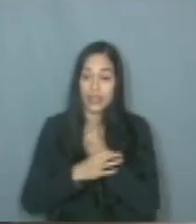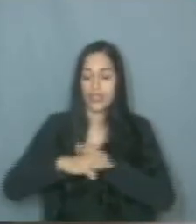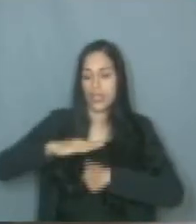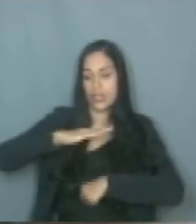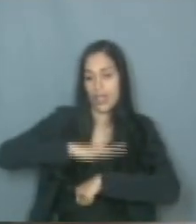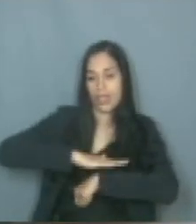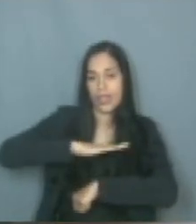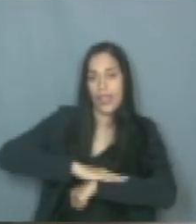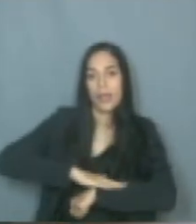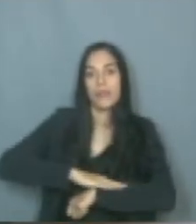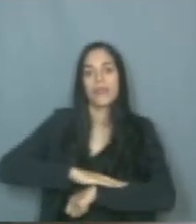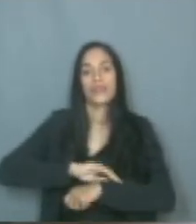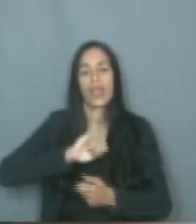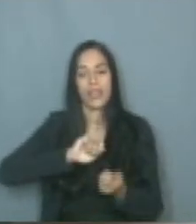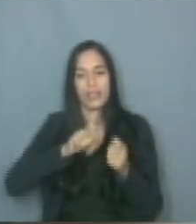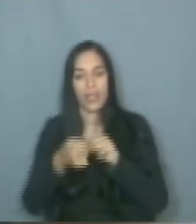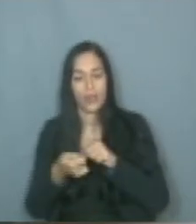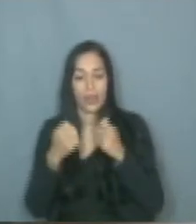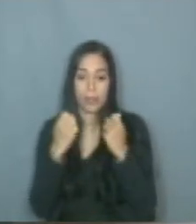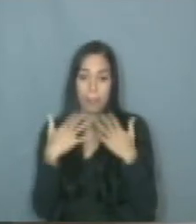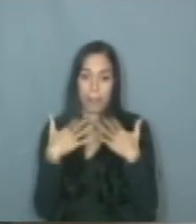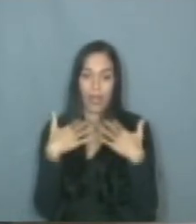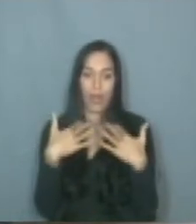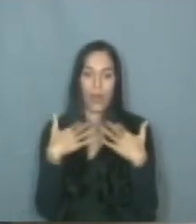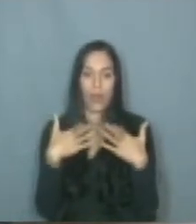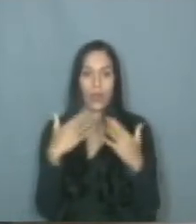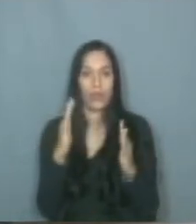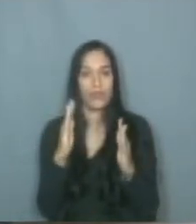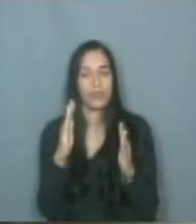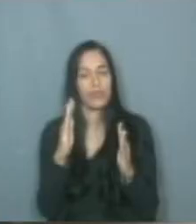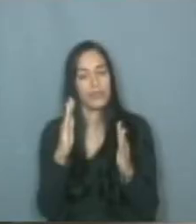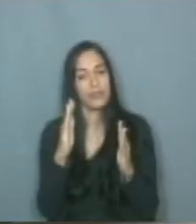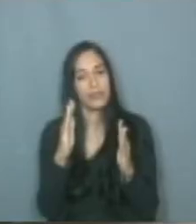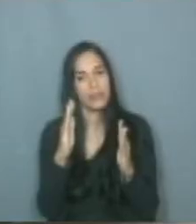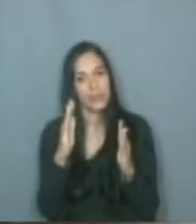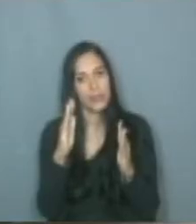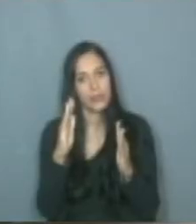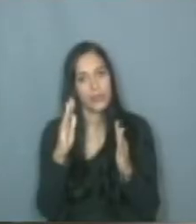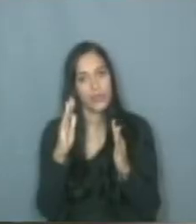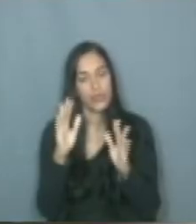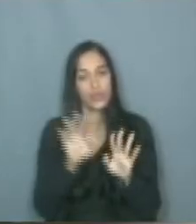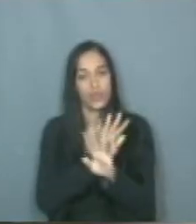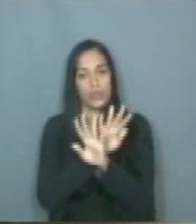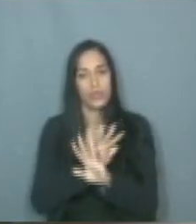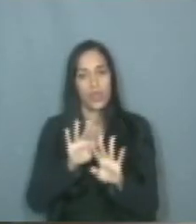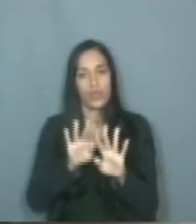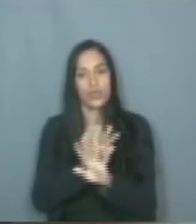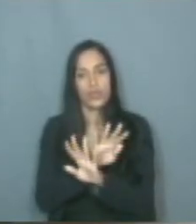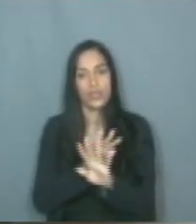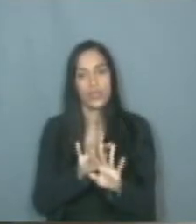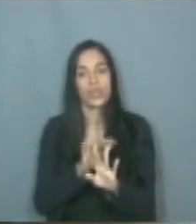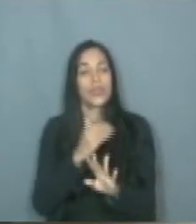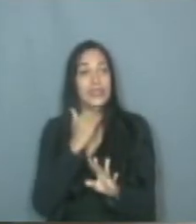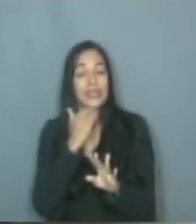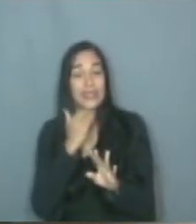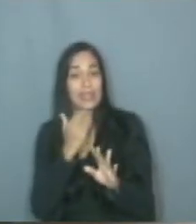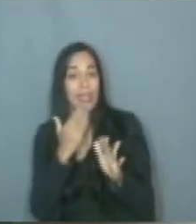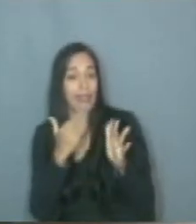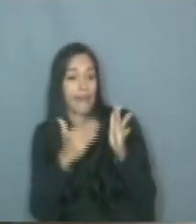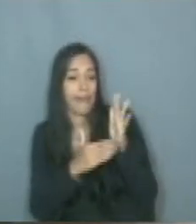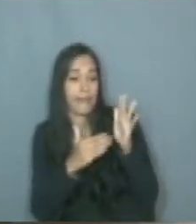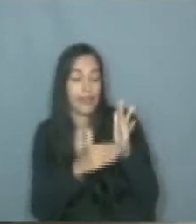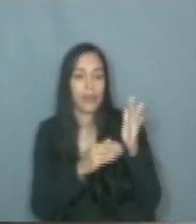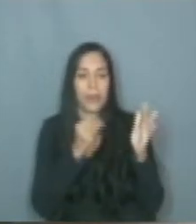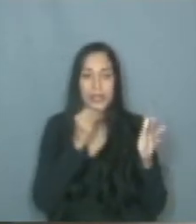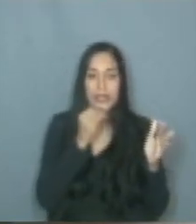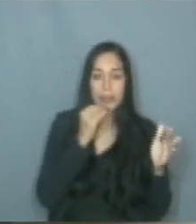mínimo adequado de palco para os blocos líricos, sem interrupções por atividades externas, como teste de